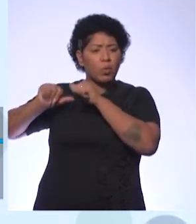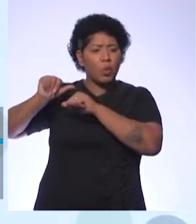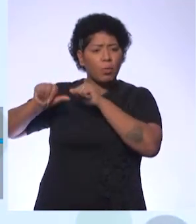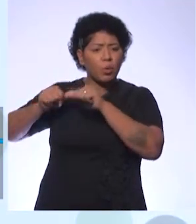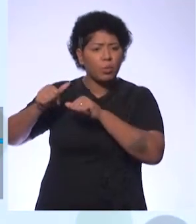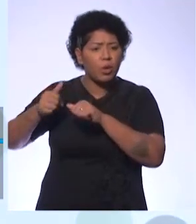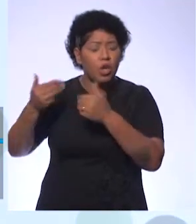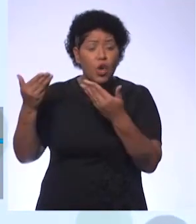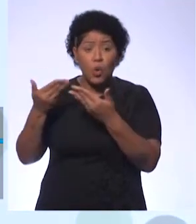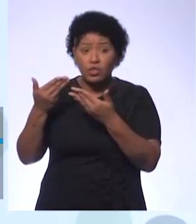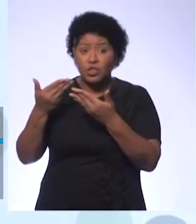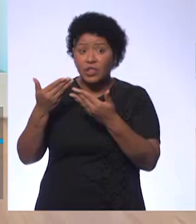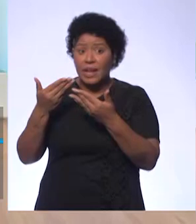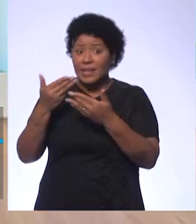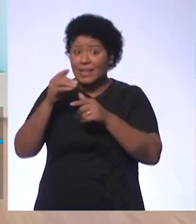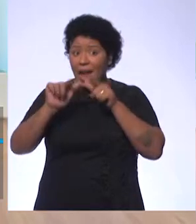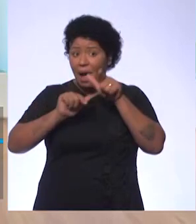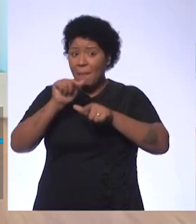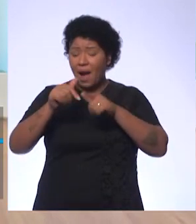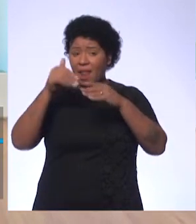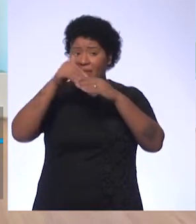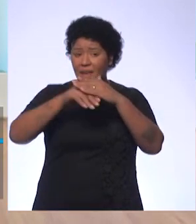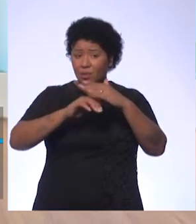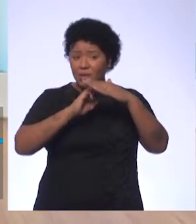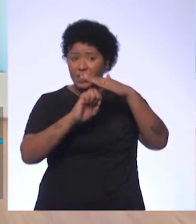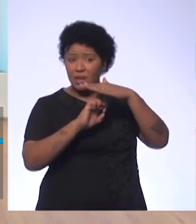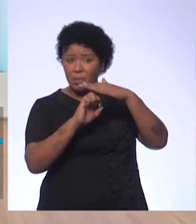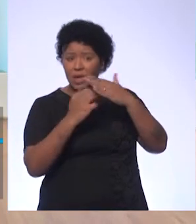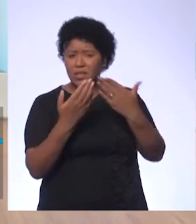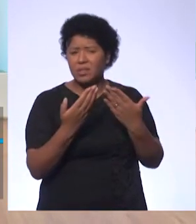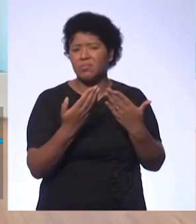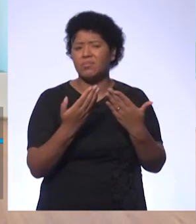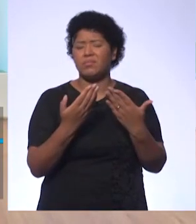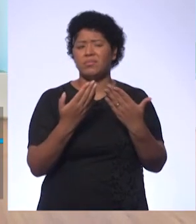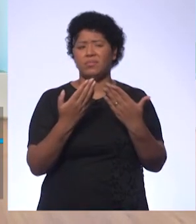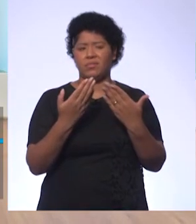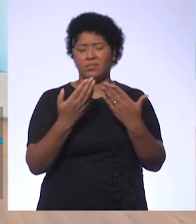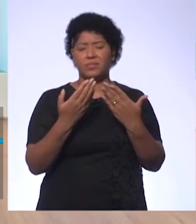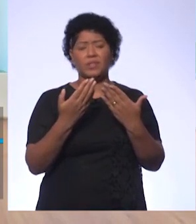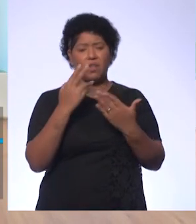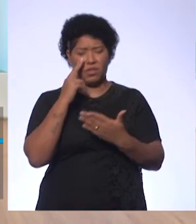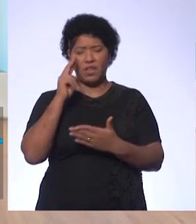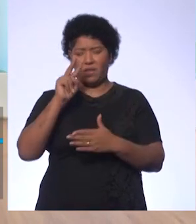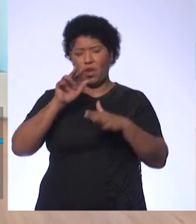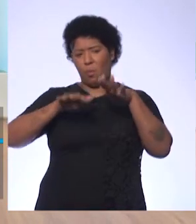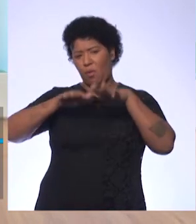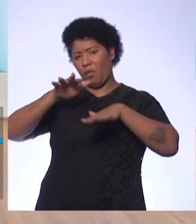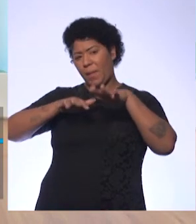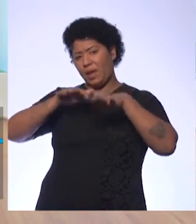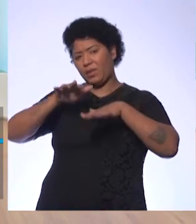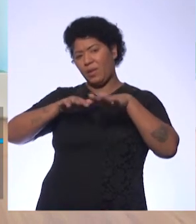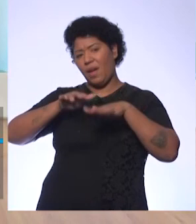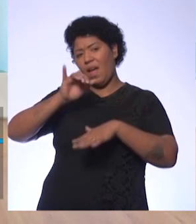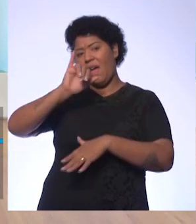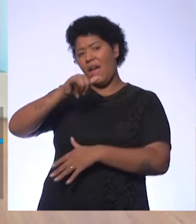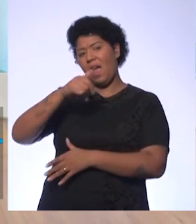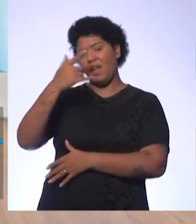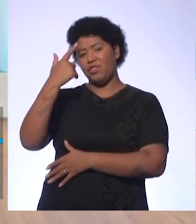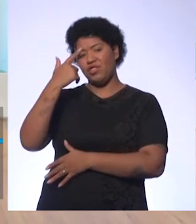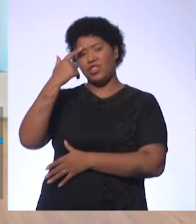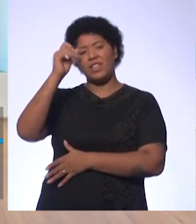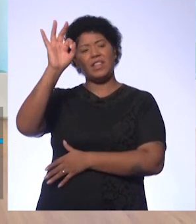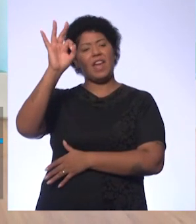poder ascender socialmente. Mas esse é um movimento justamente uma estratégia ideológica, né? E o Gramsci, né,